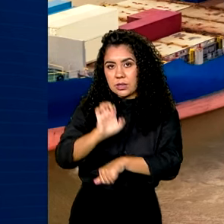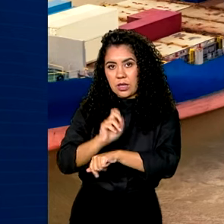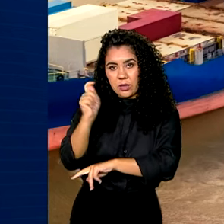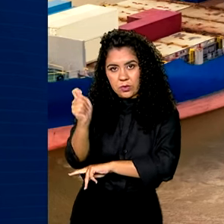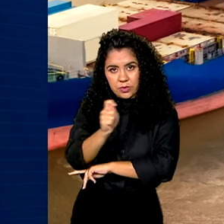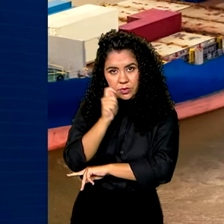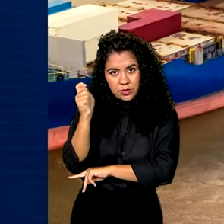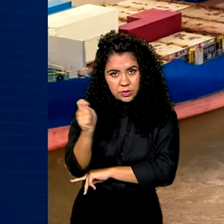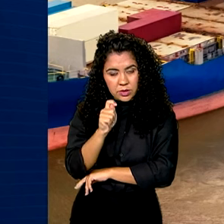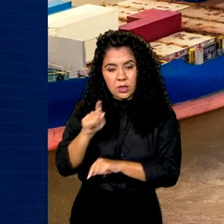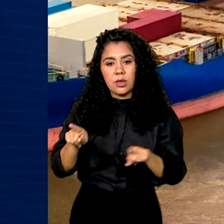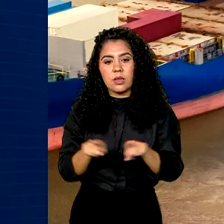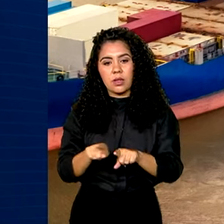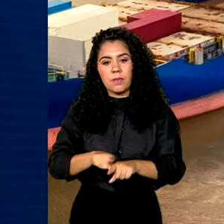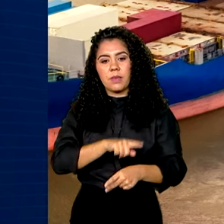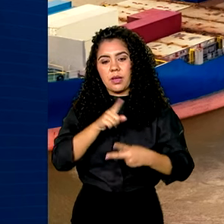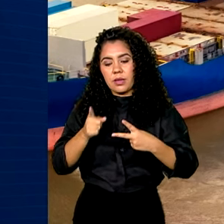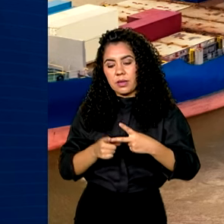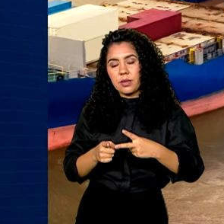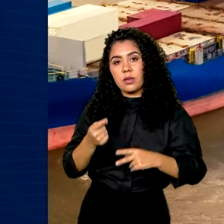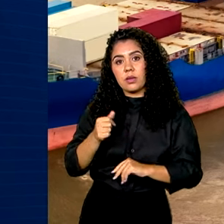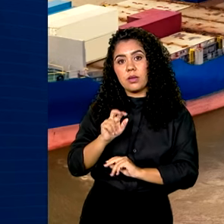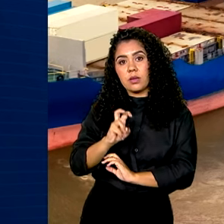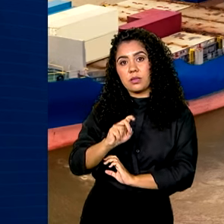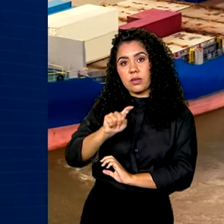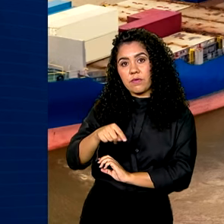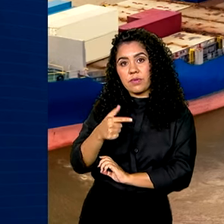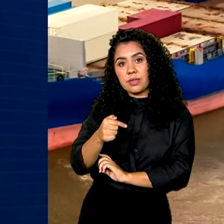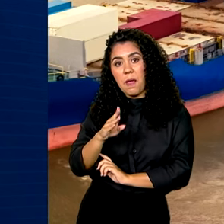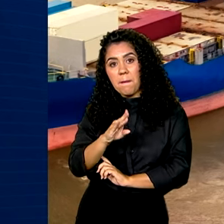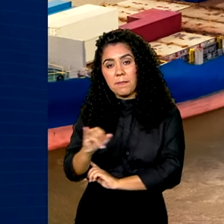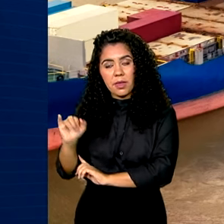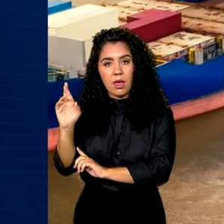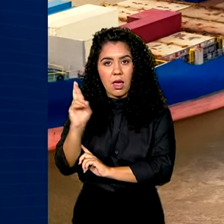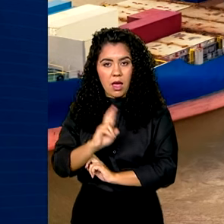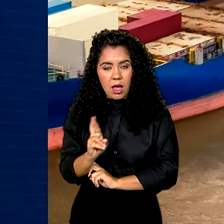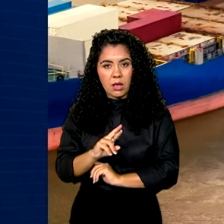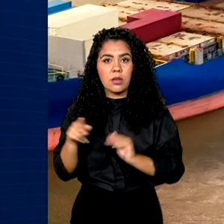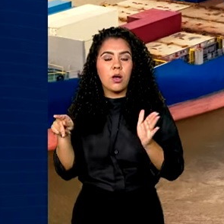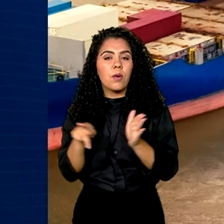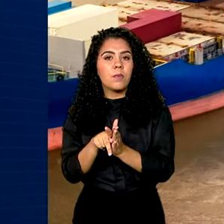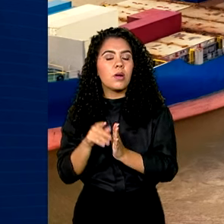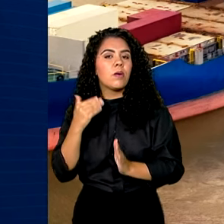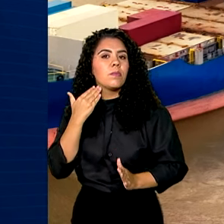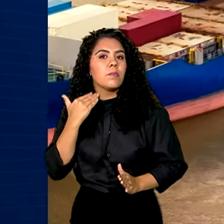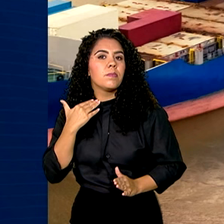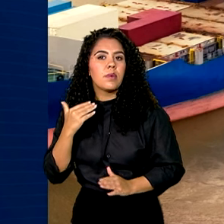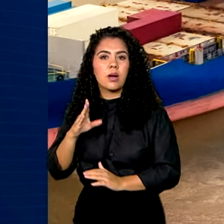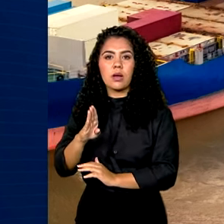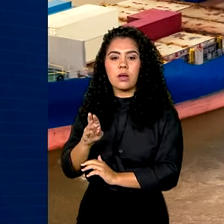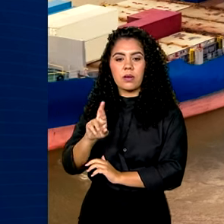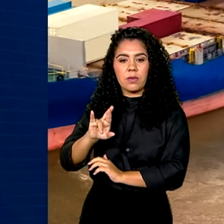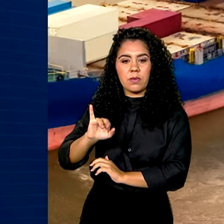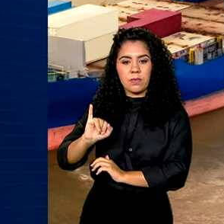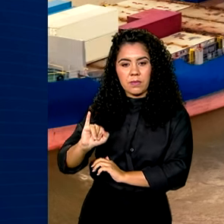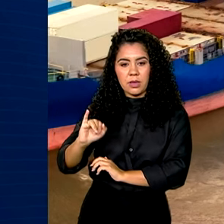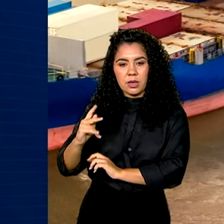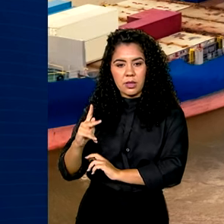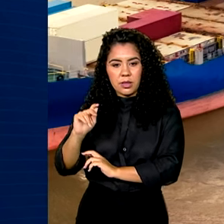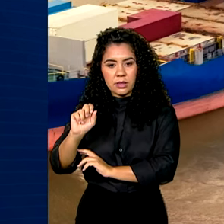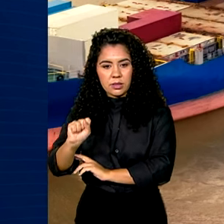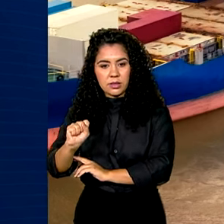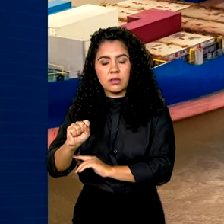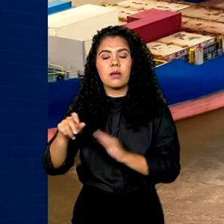Sul outros 5,7 bilhões deais do banco do brix também para o Rio Grande do